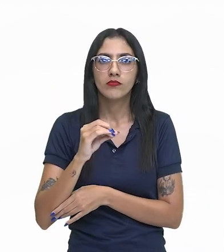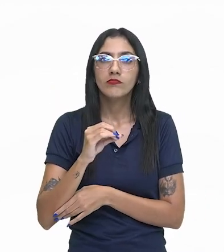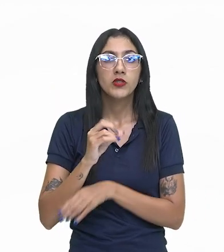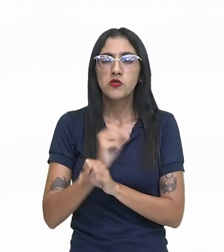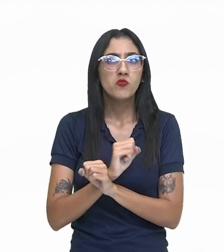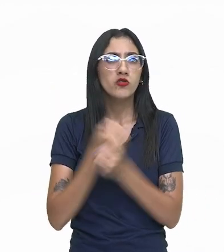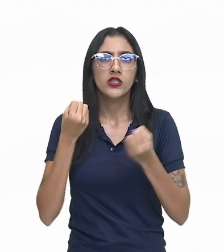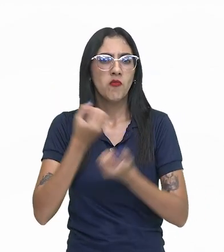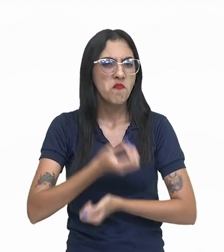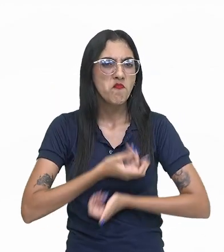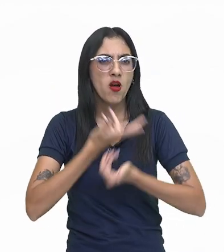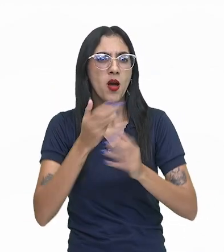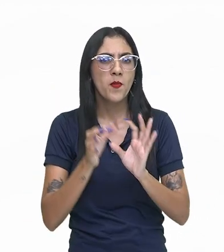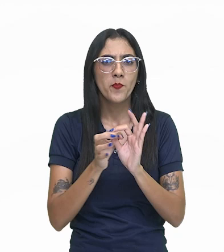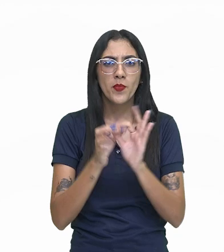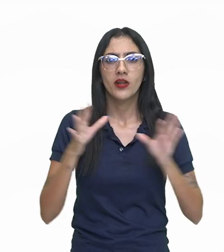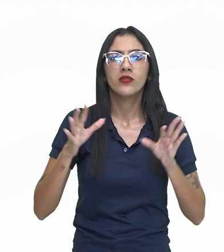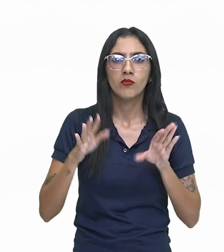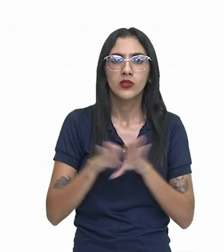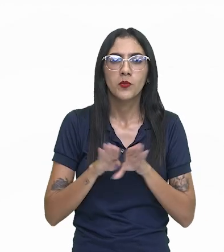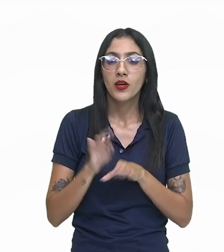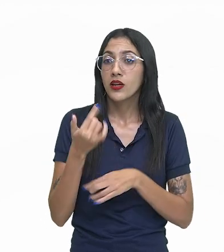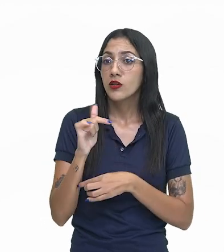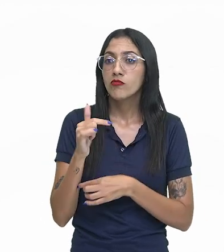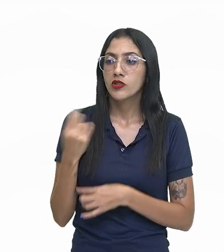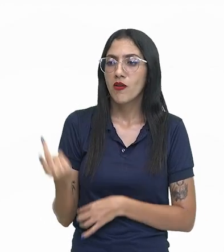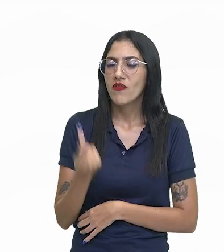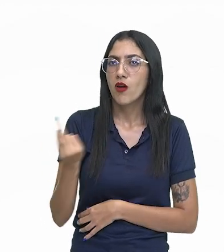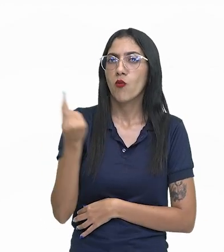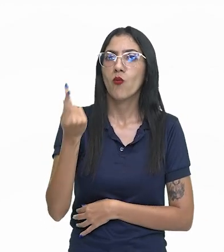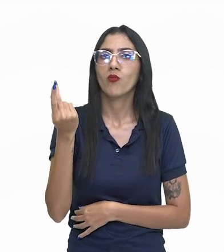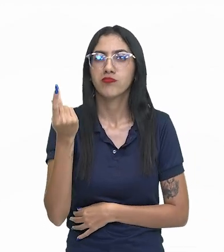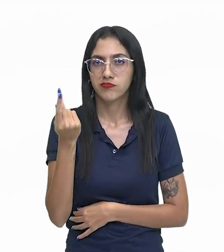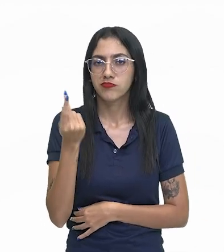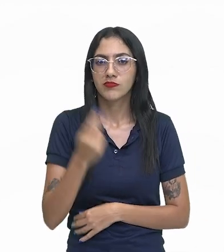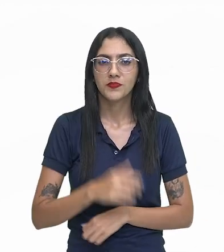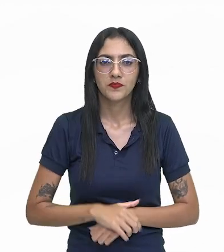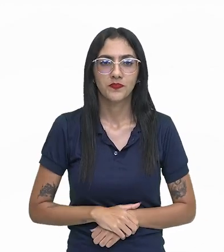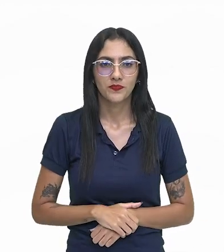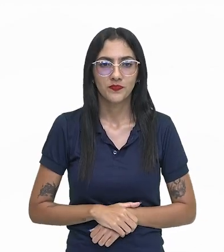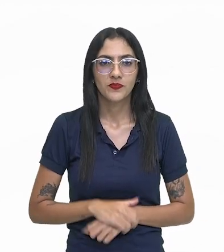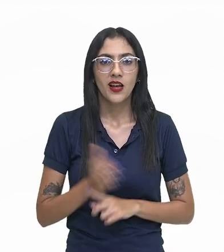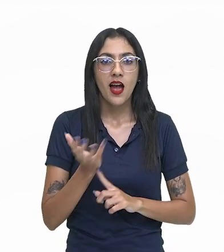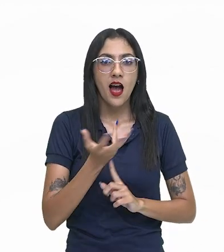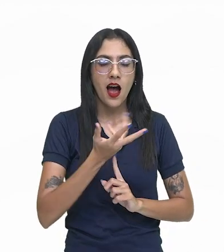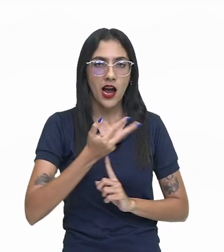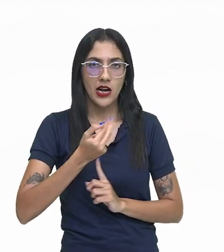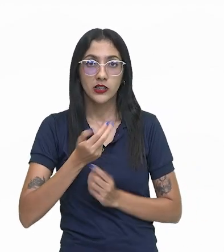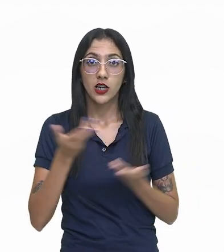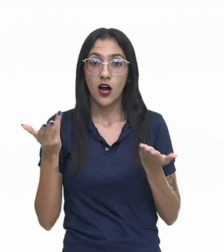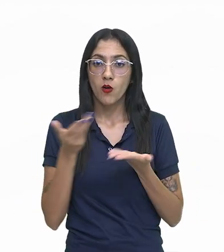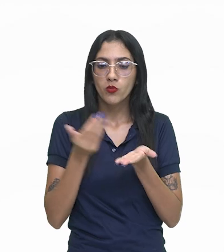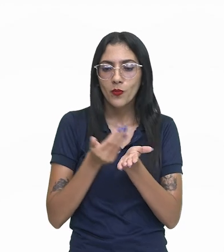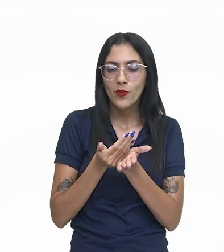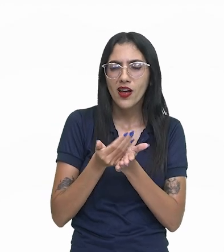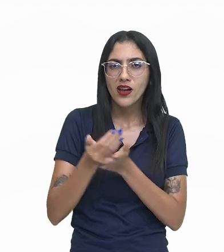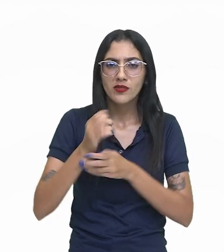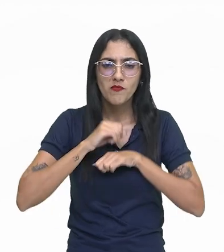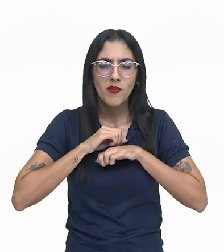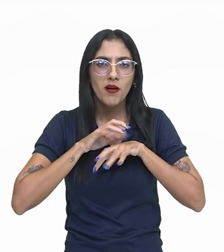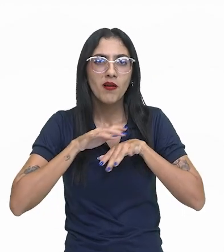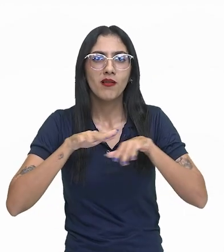aos artistas e nem valorizava as suas criações. A arte começa a ganhar o povo. Então,